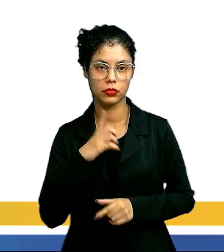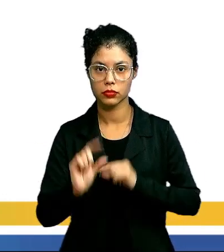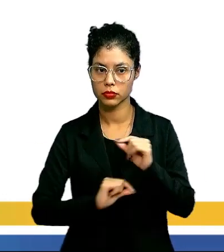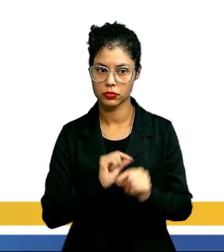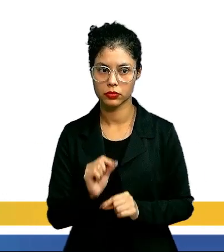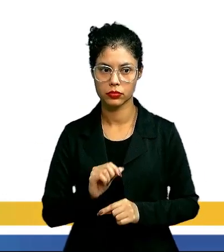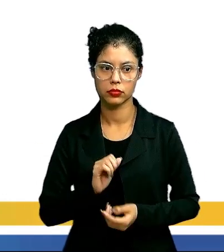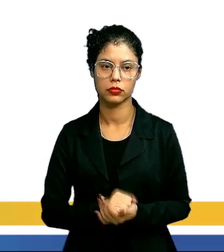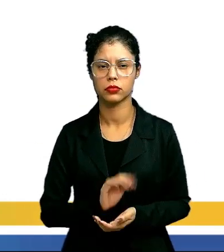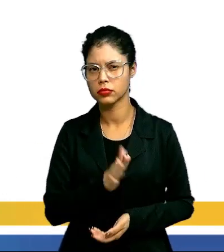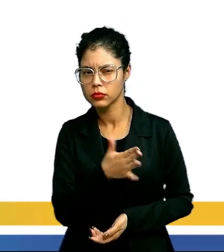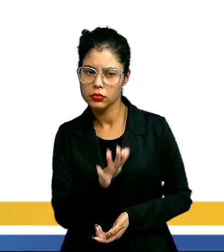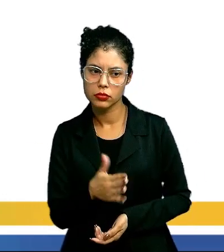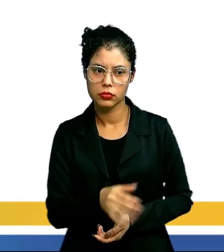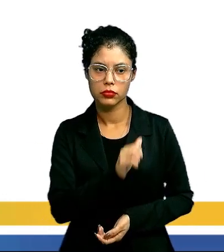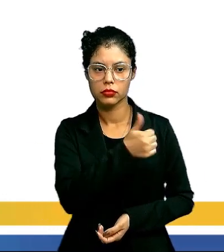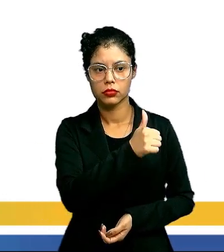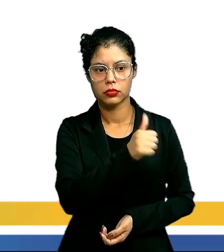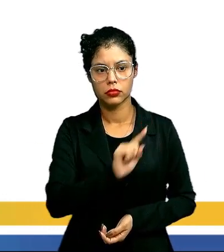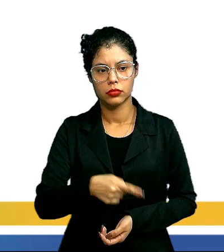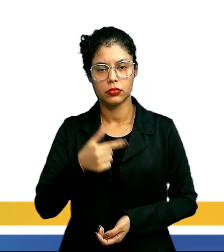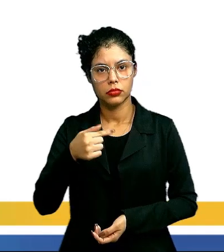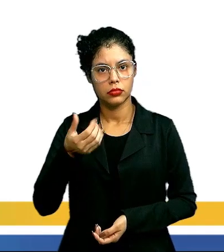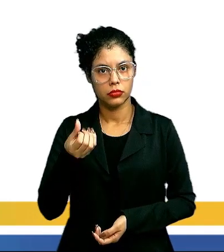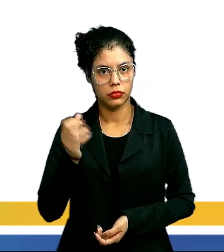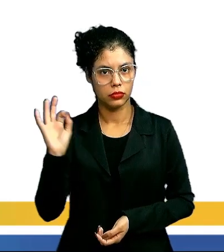então X é aproximadamente